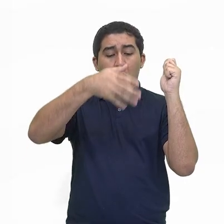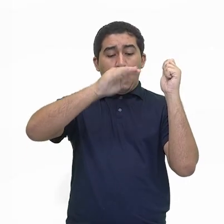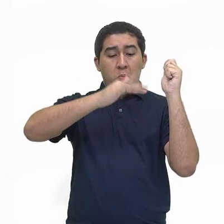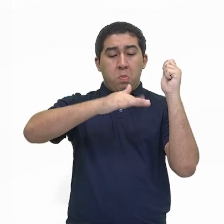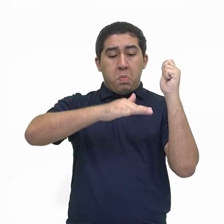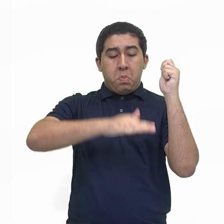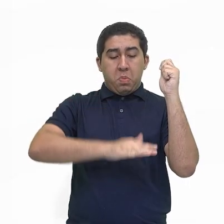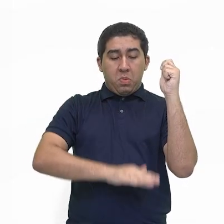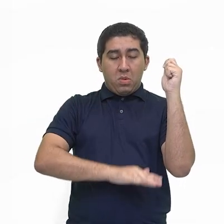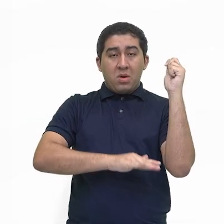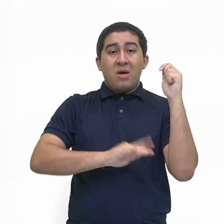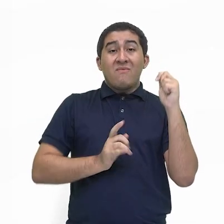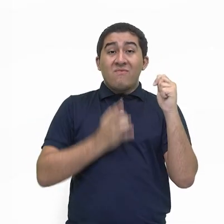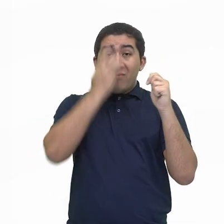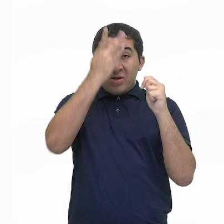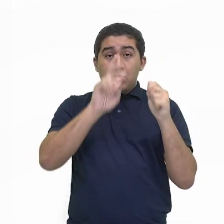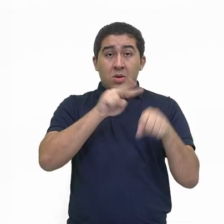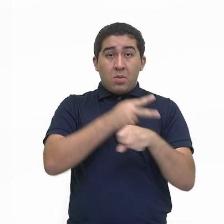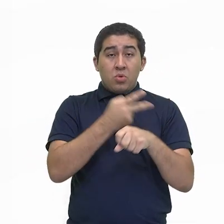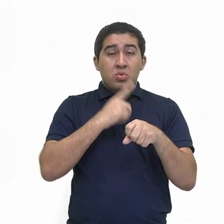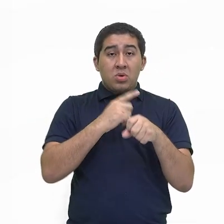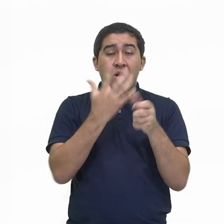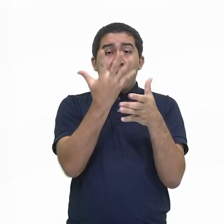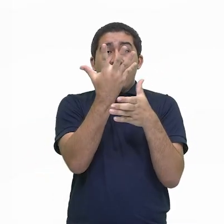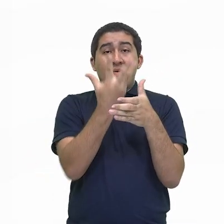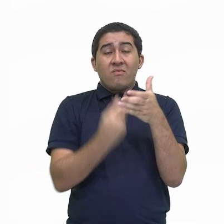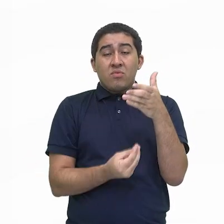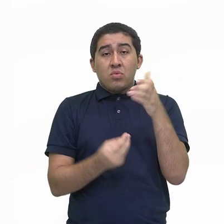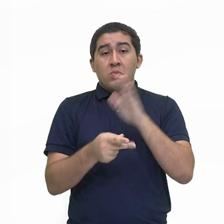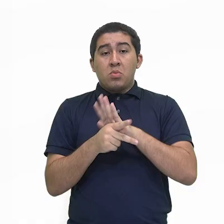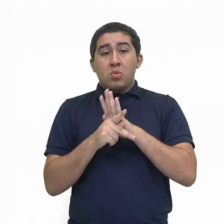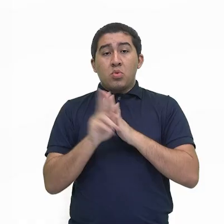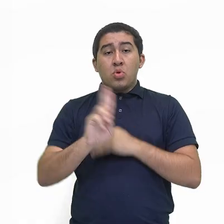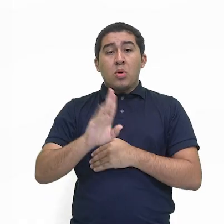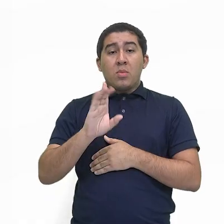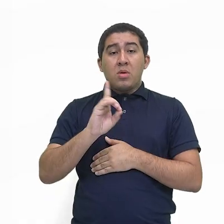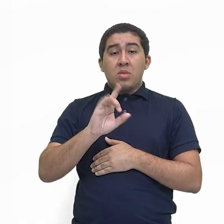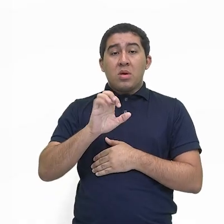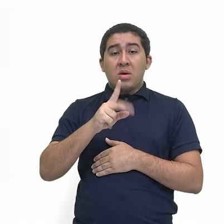na etapa seguinte, que é a etapa de decantação.